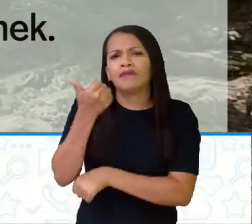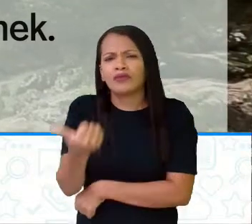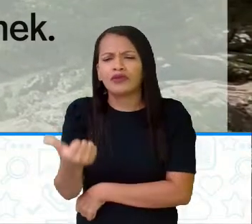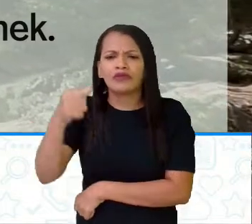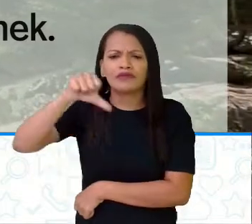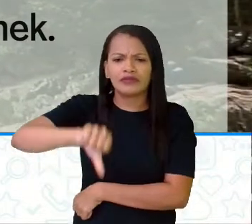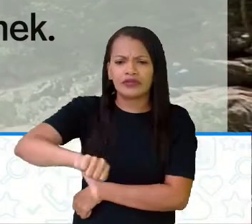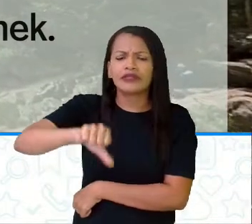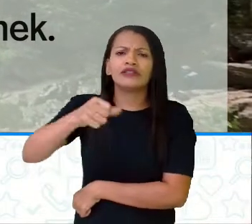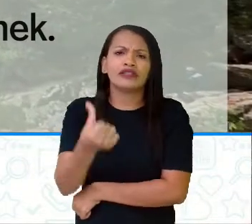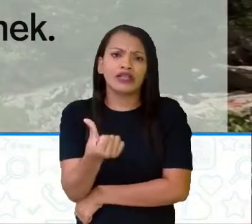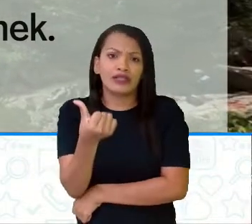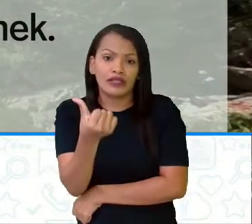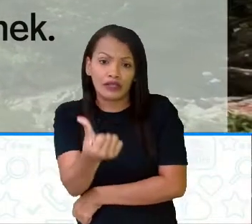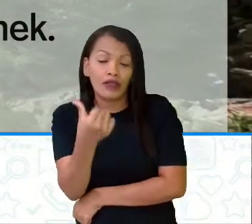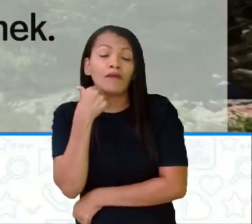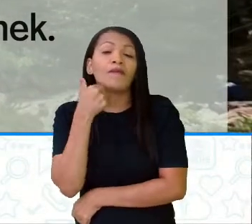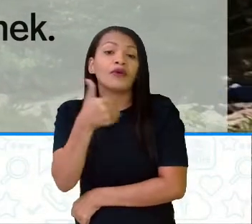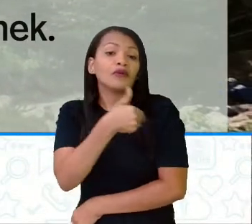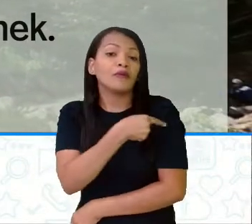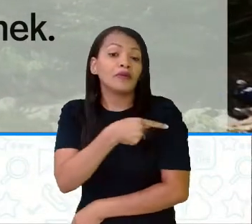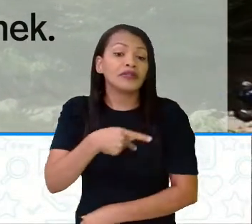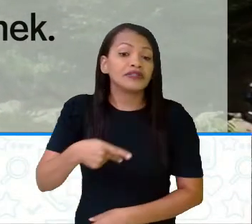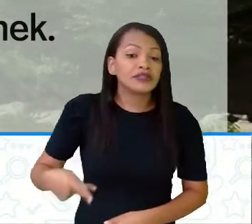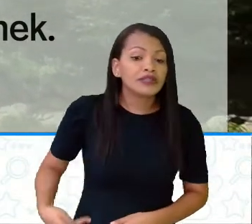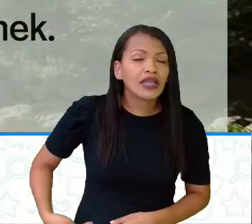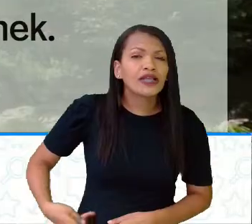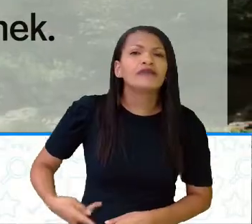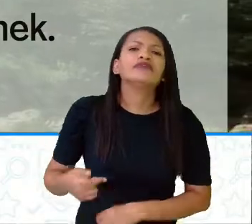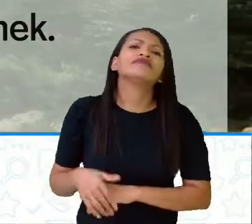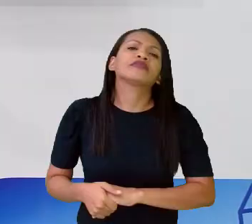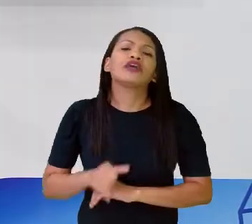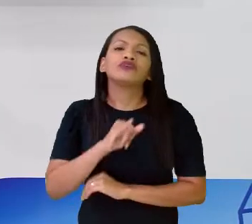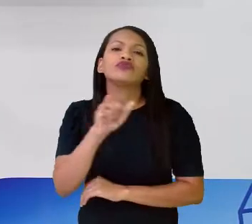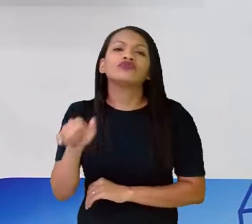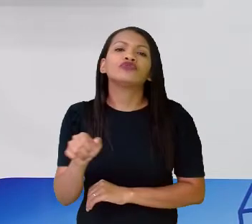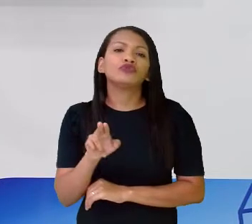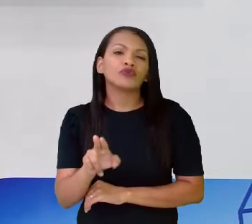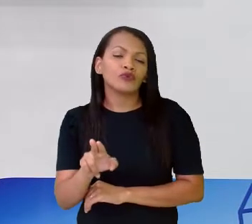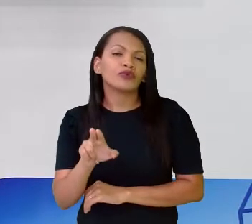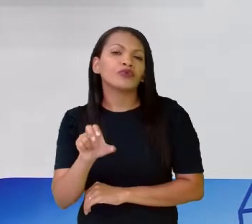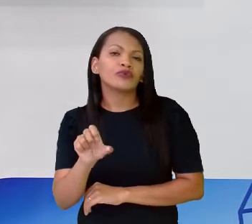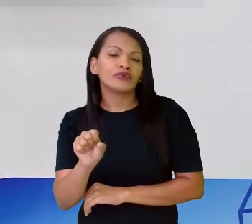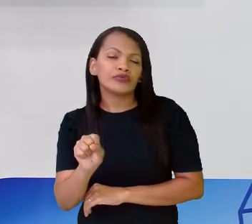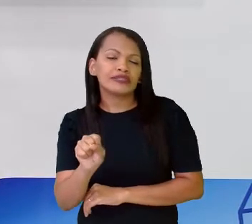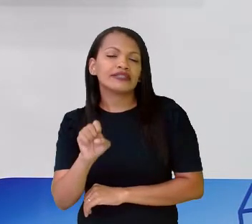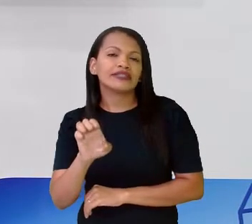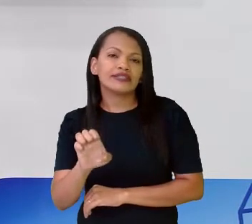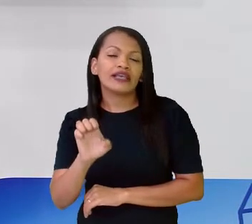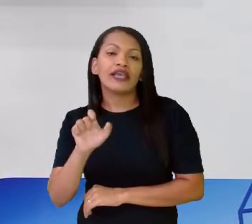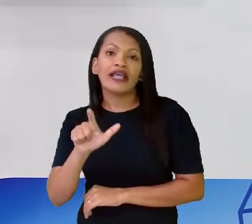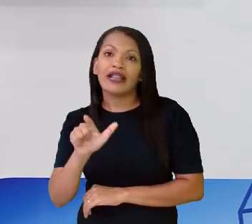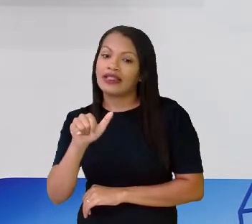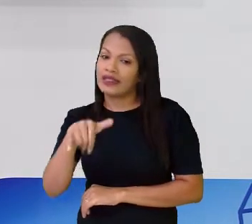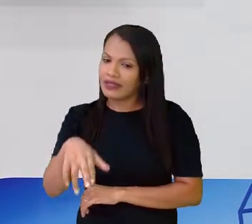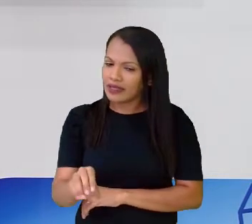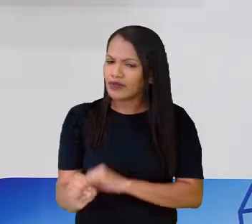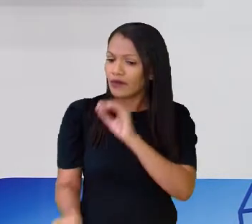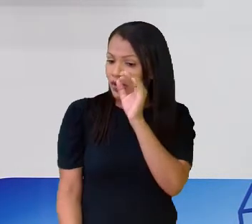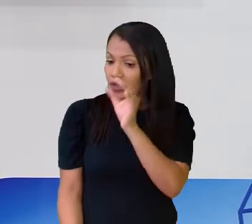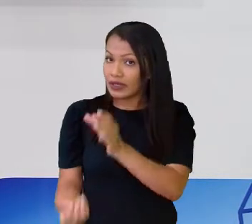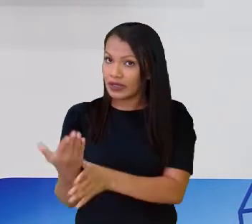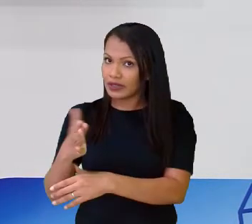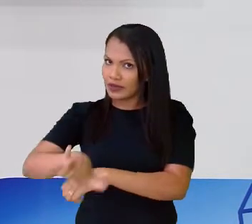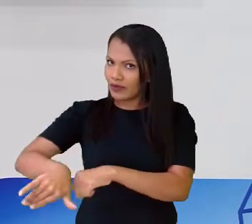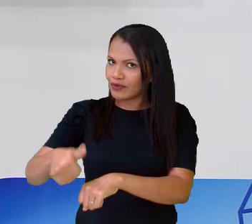1961 pelo presidente da República na época, que era o Juscelino Kubitschek. E ele acertou em cheio na criação